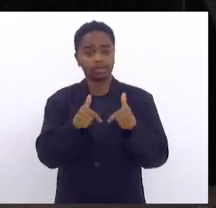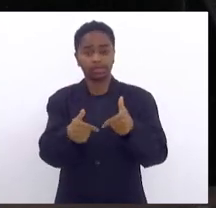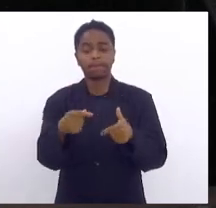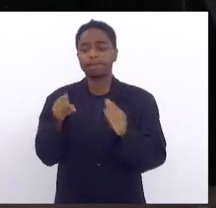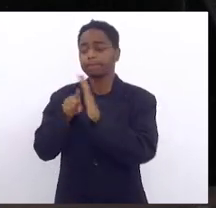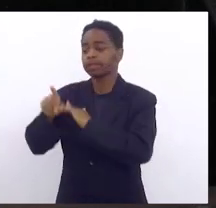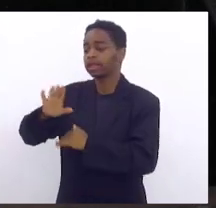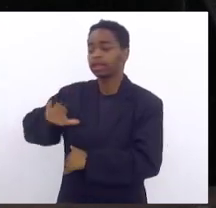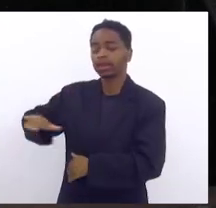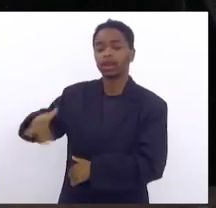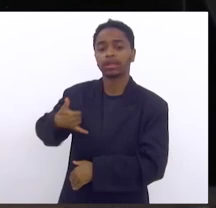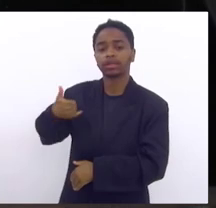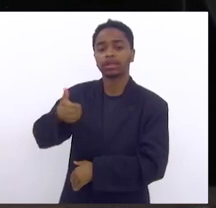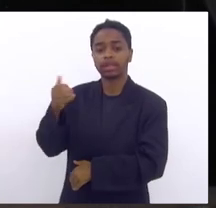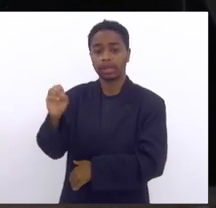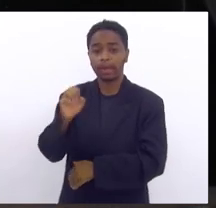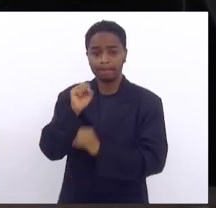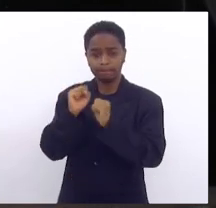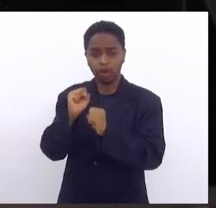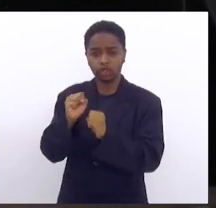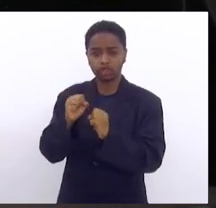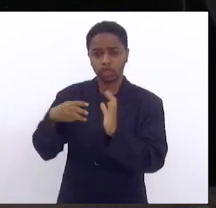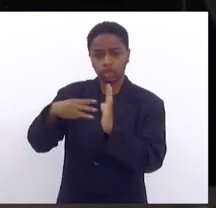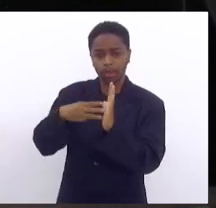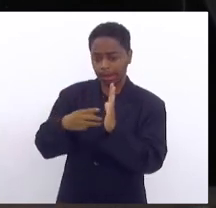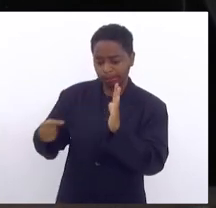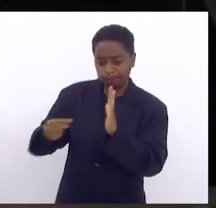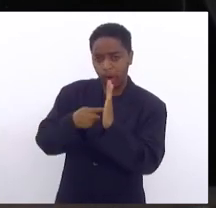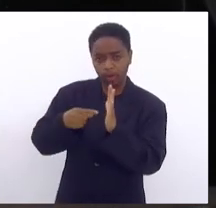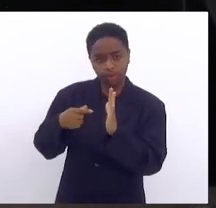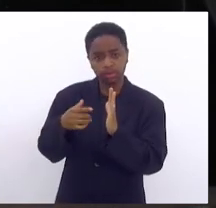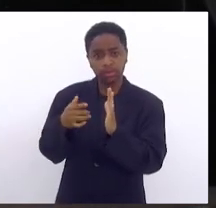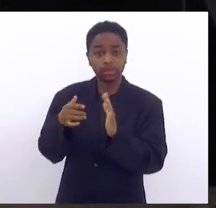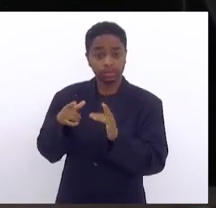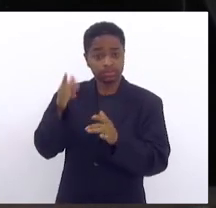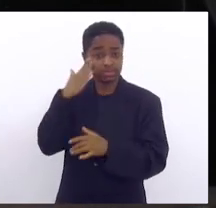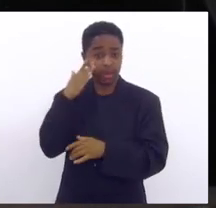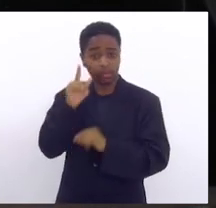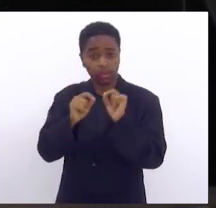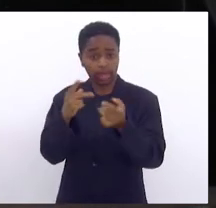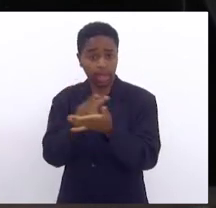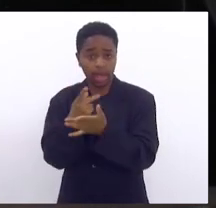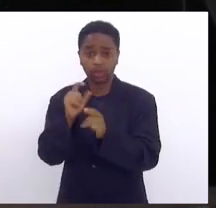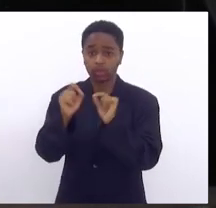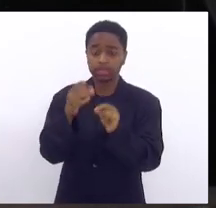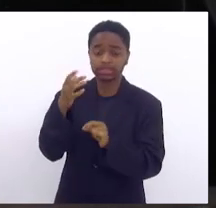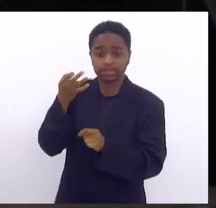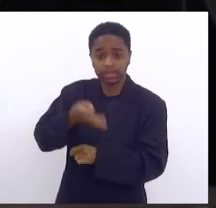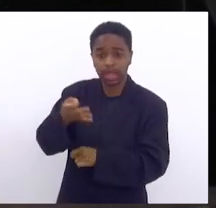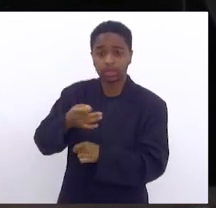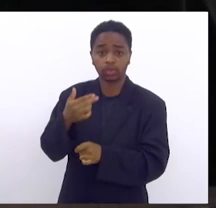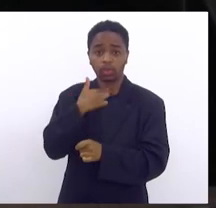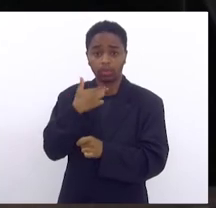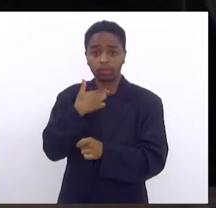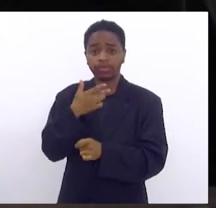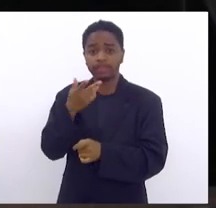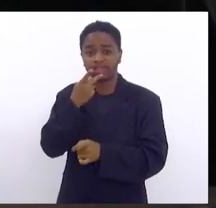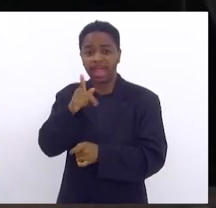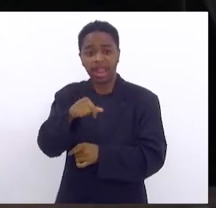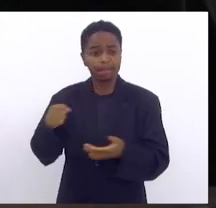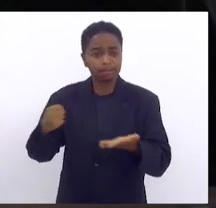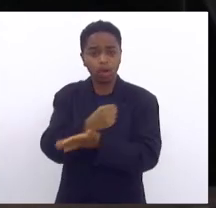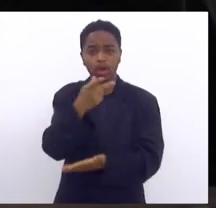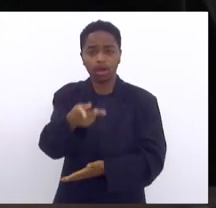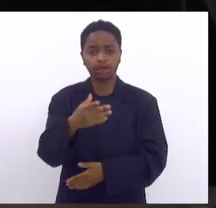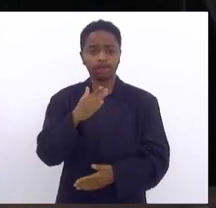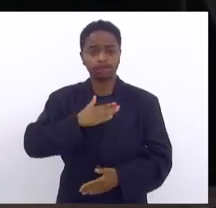criança de 10 anos se ela pode enfiar o dedo na tomada, porque ela sabe o que é errado, o que é certo. E você quer me falar que a porra de um vagabundo não pode